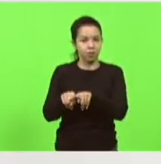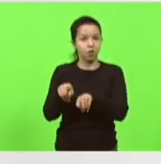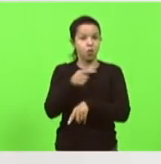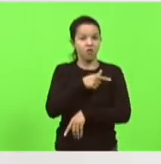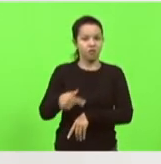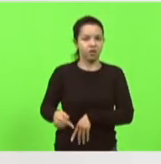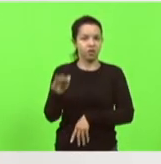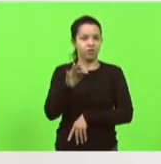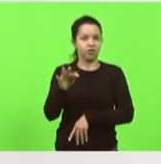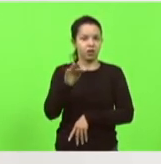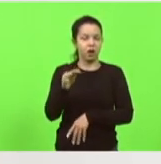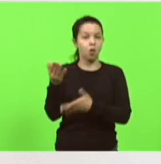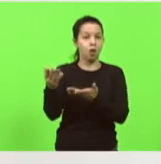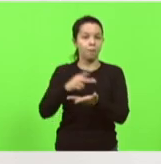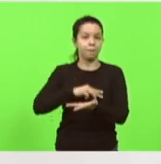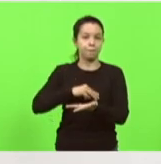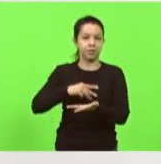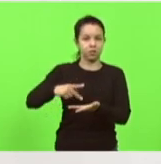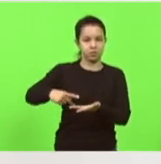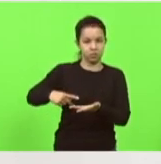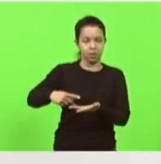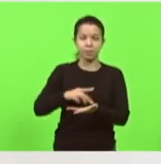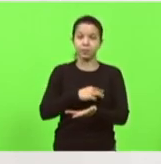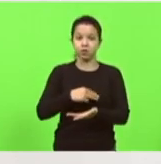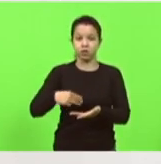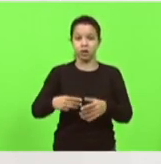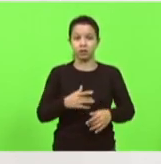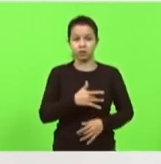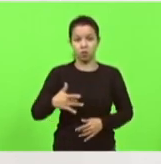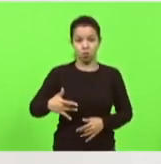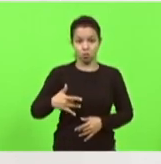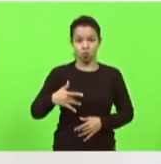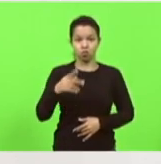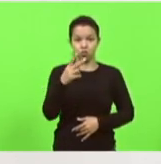do Ministério da Saúde 2020. Esse valor foi de